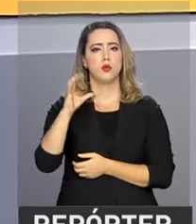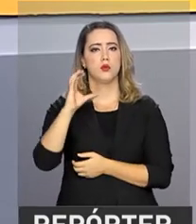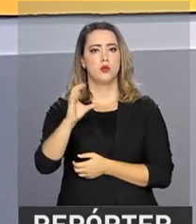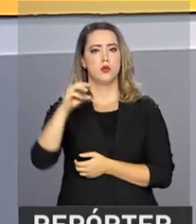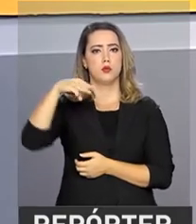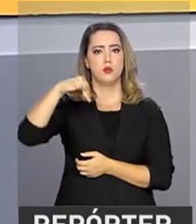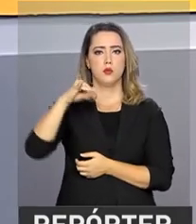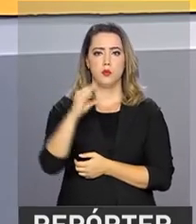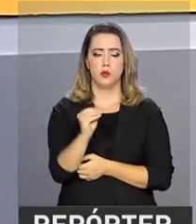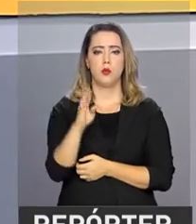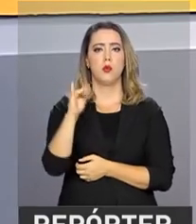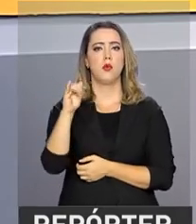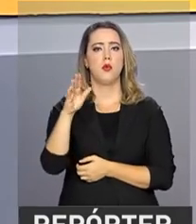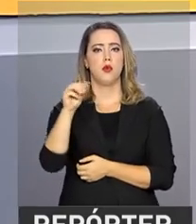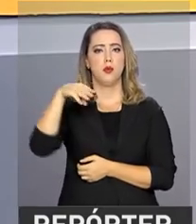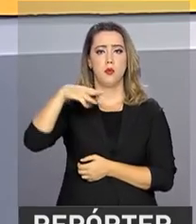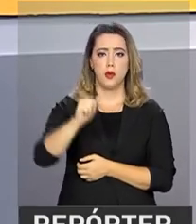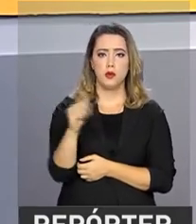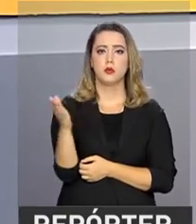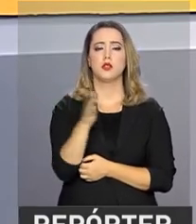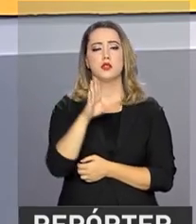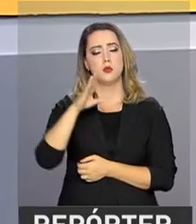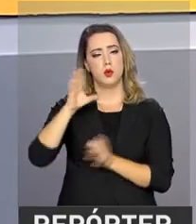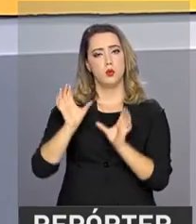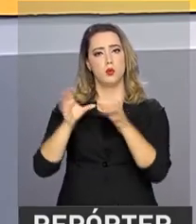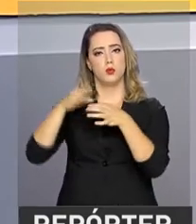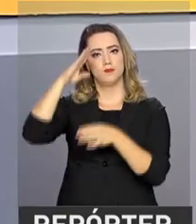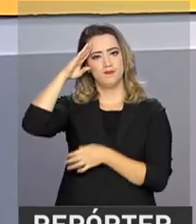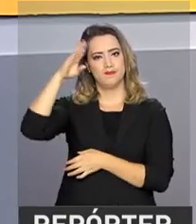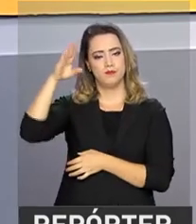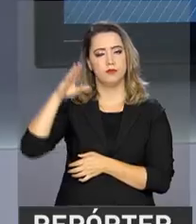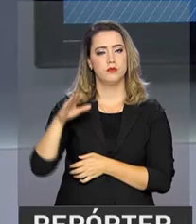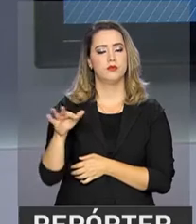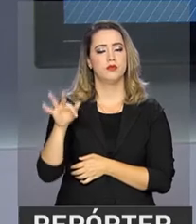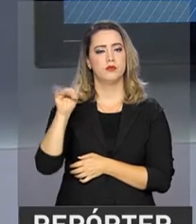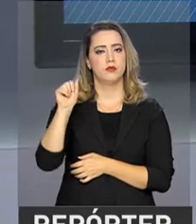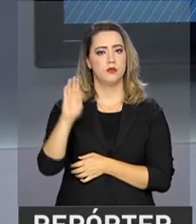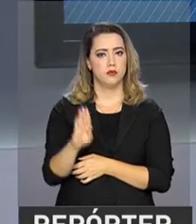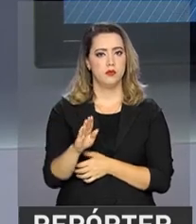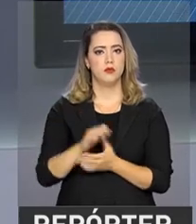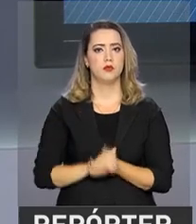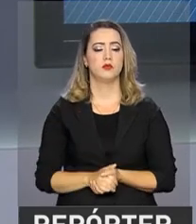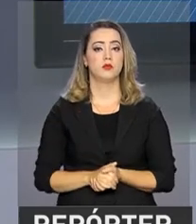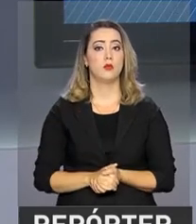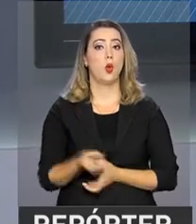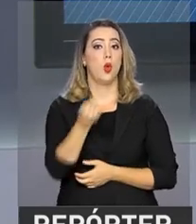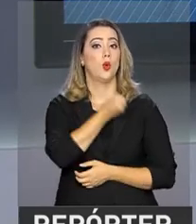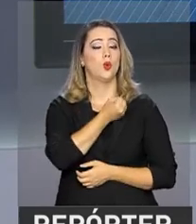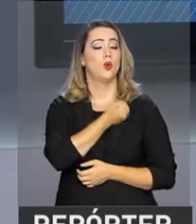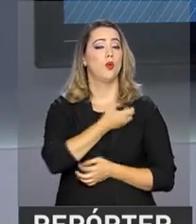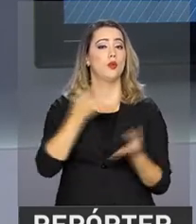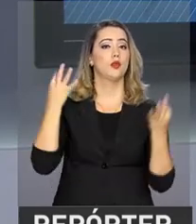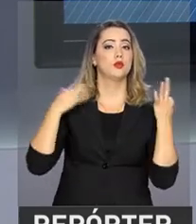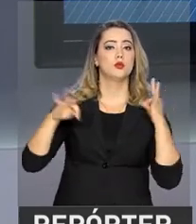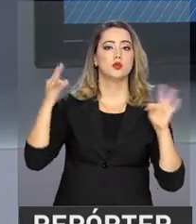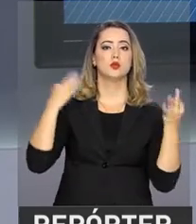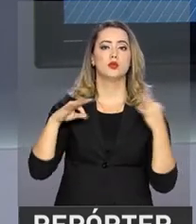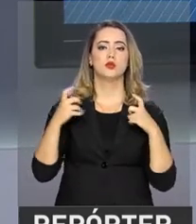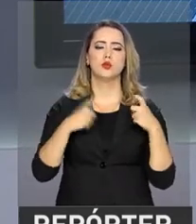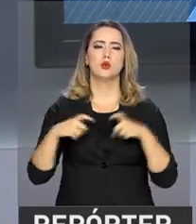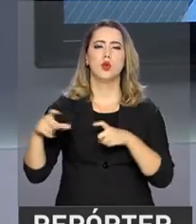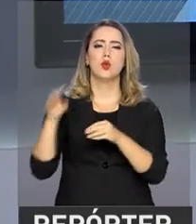o próprio ceni viu o ibama ea força aérea brasileira e o número de turistas nas unidades de